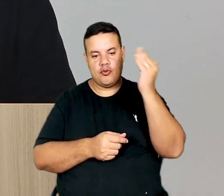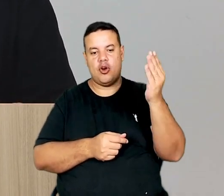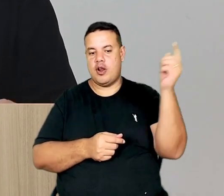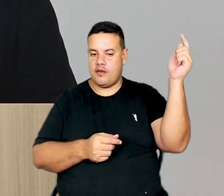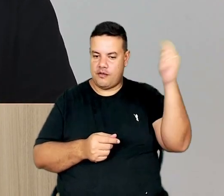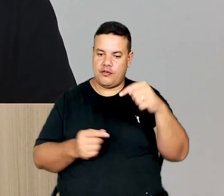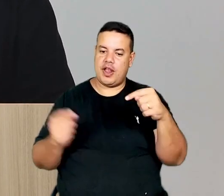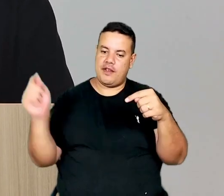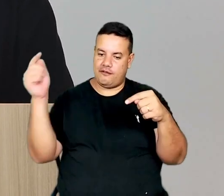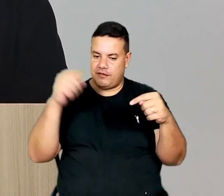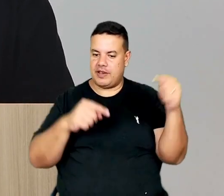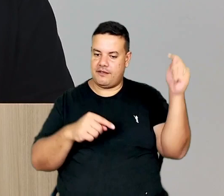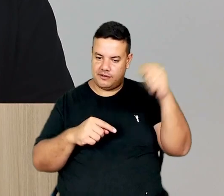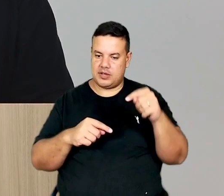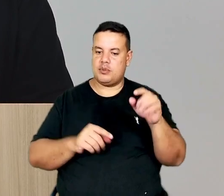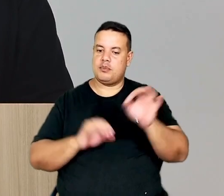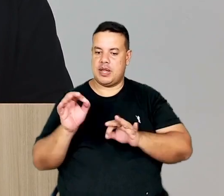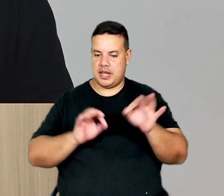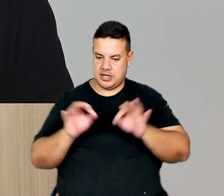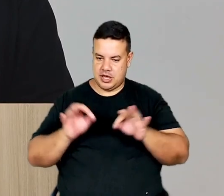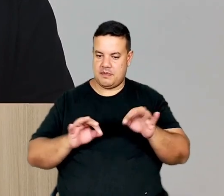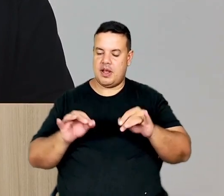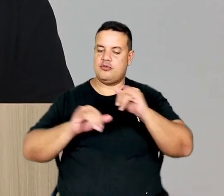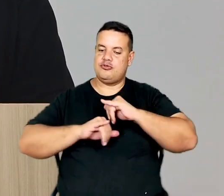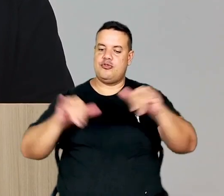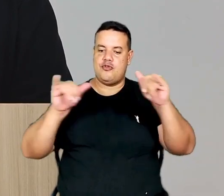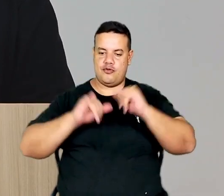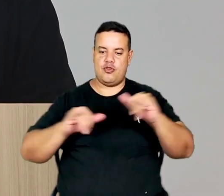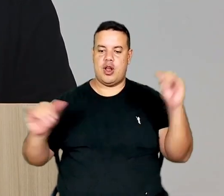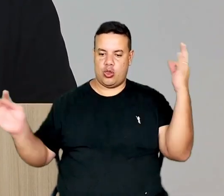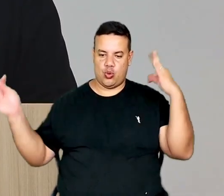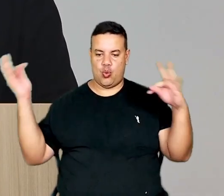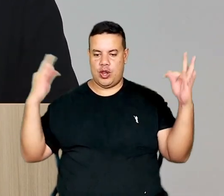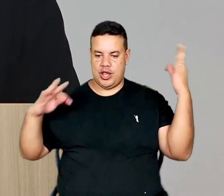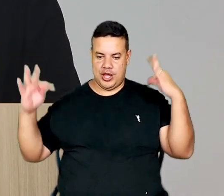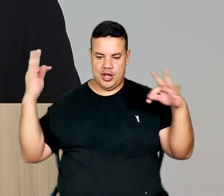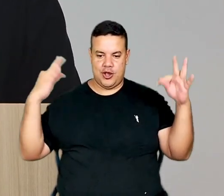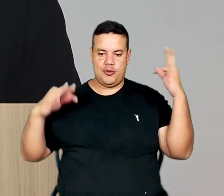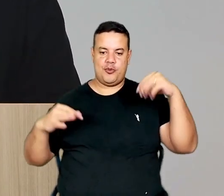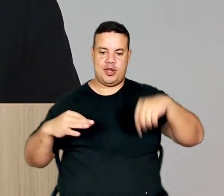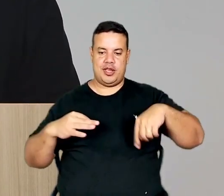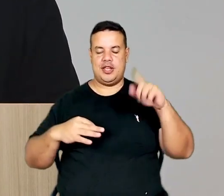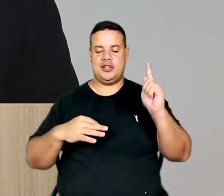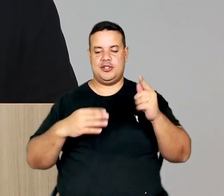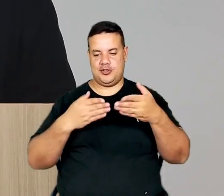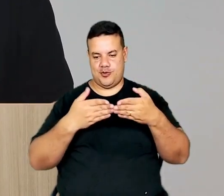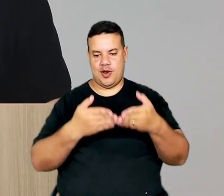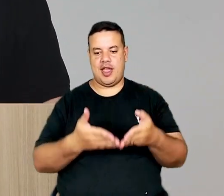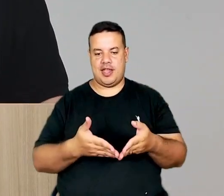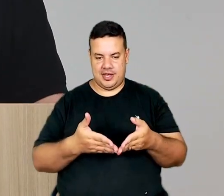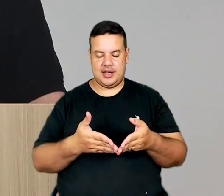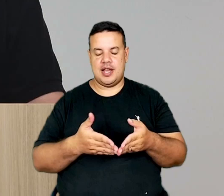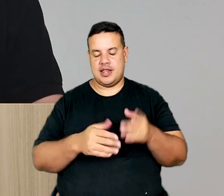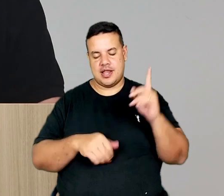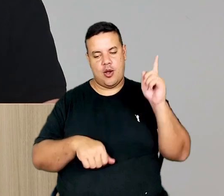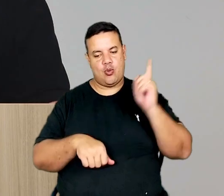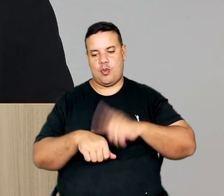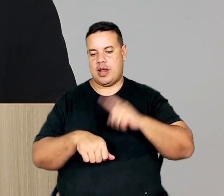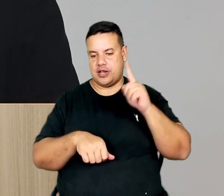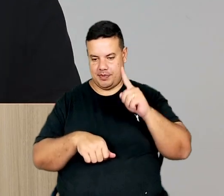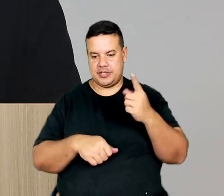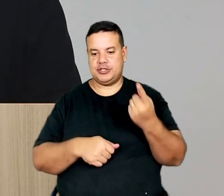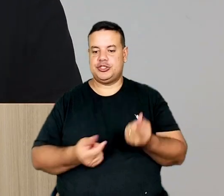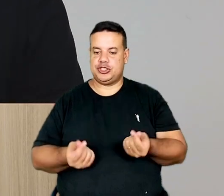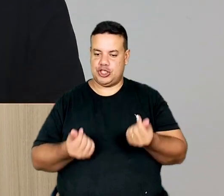com o planejamento nosso, que é divulgar o turismo da nossa cidade e automaticamente movimentar a